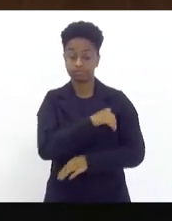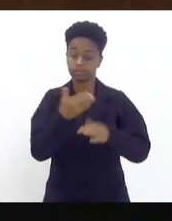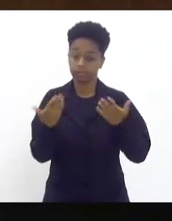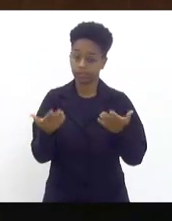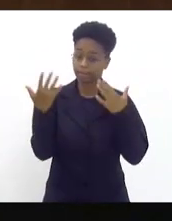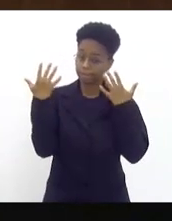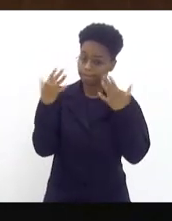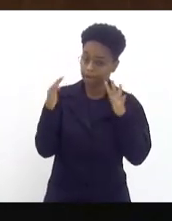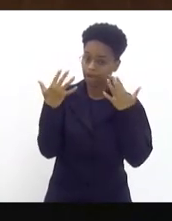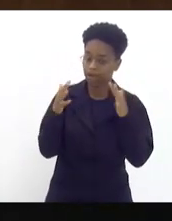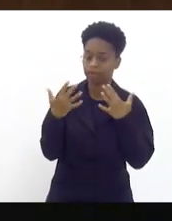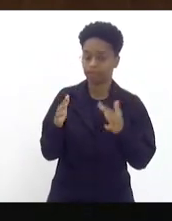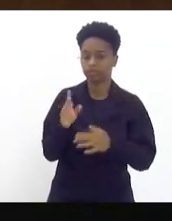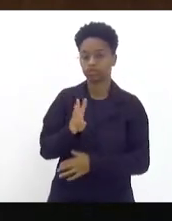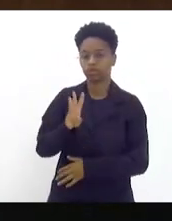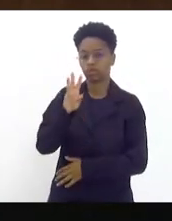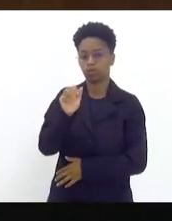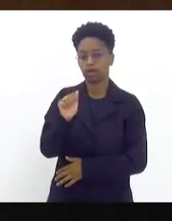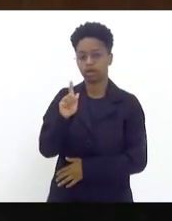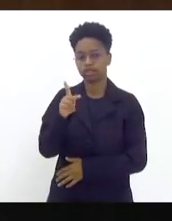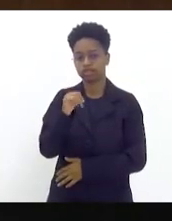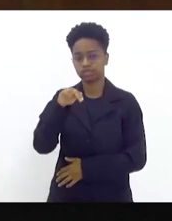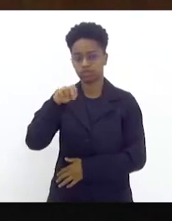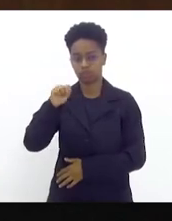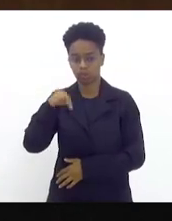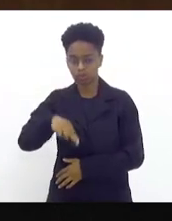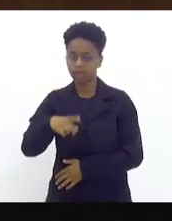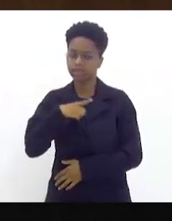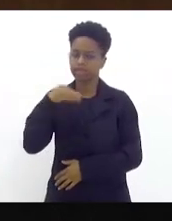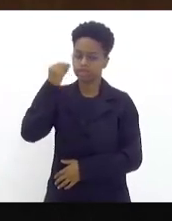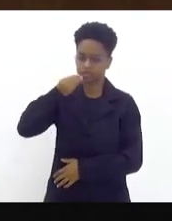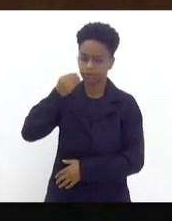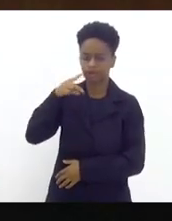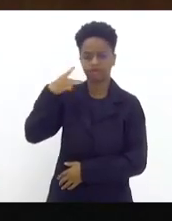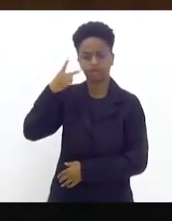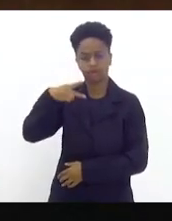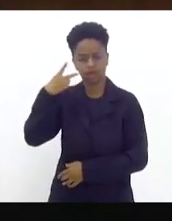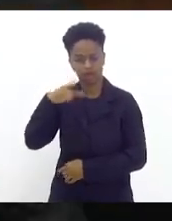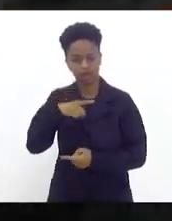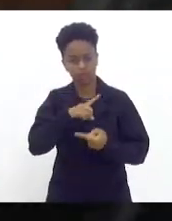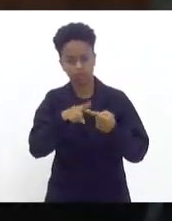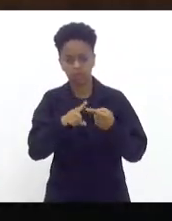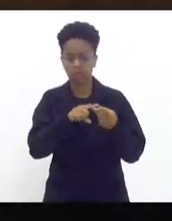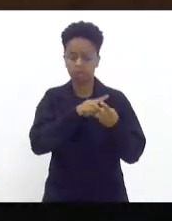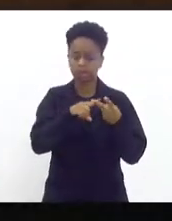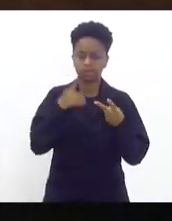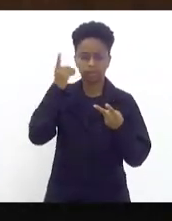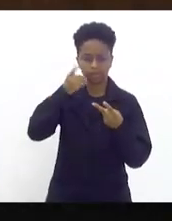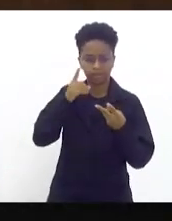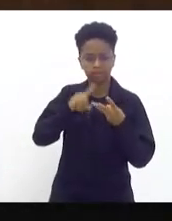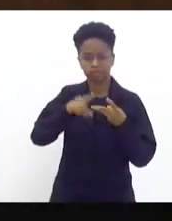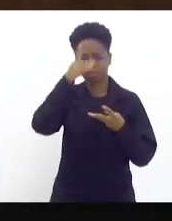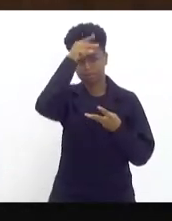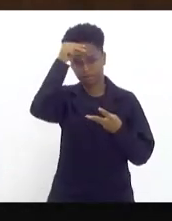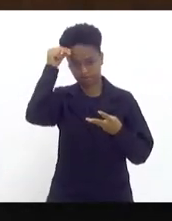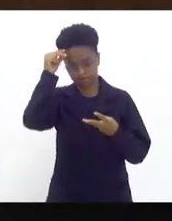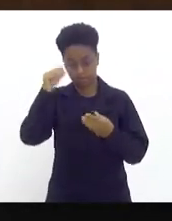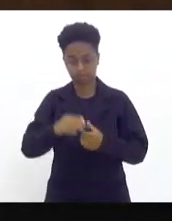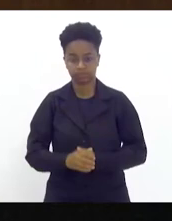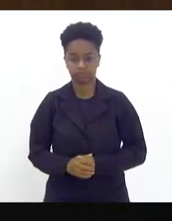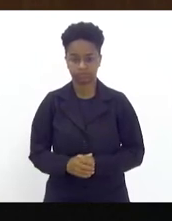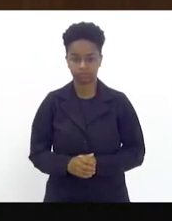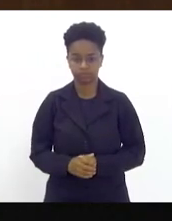parabéns a Washington Reis na sua experiência como vereador Deputado Prefeito agora